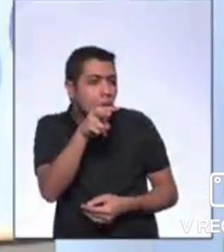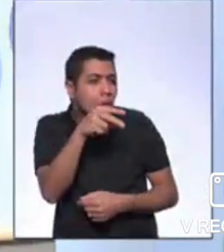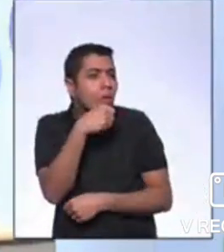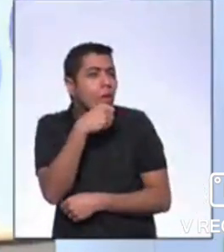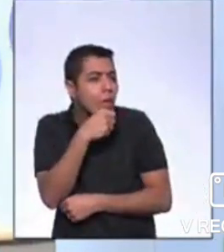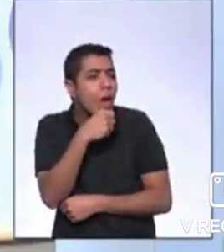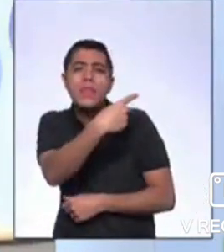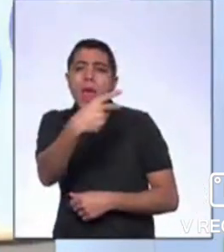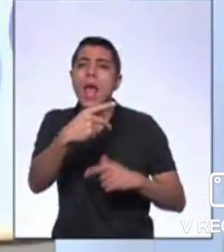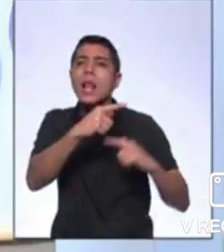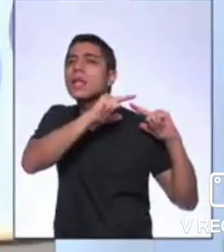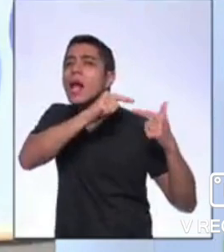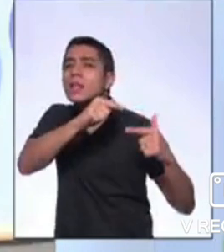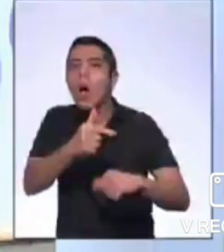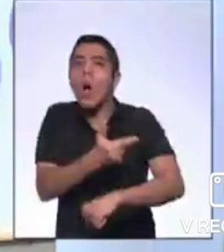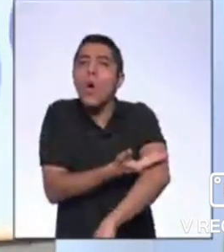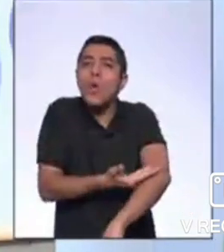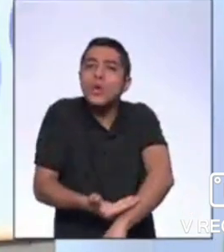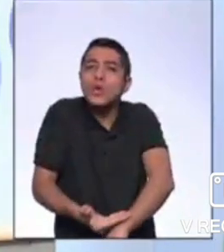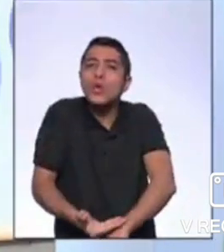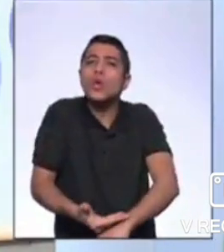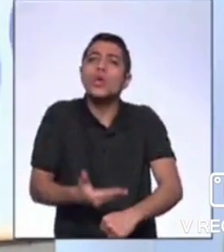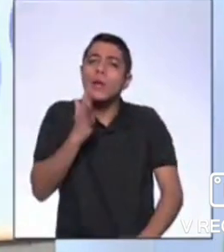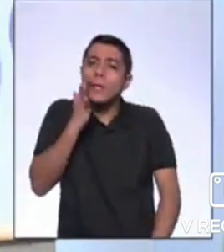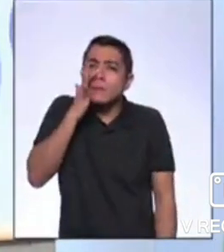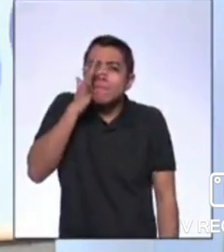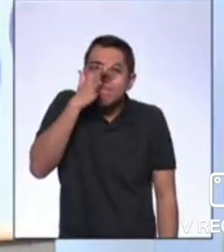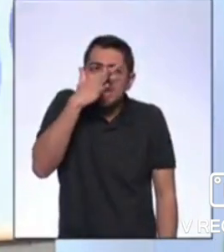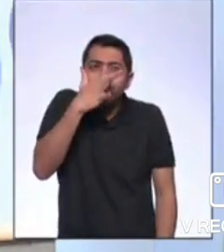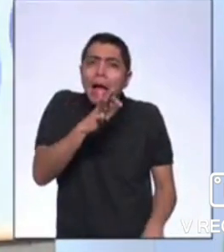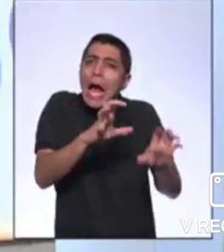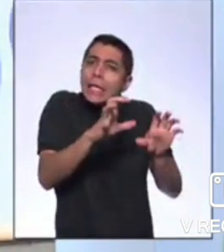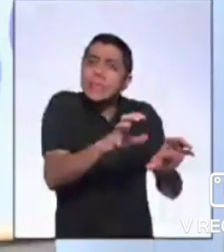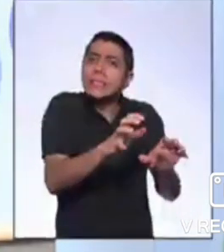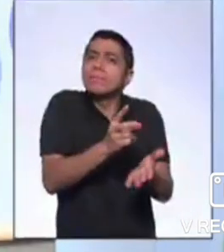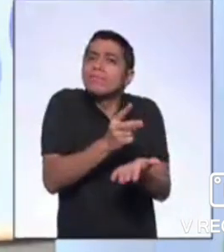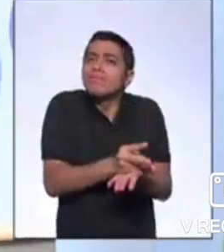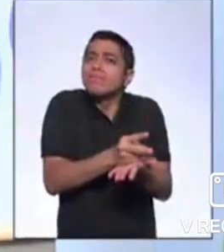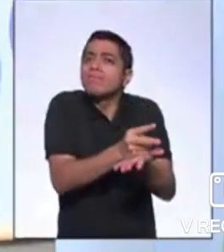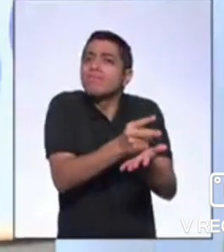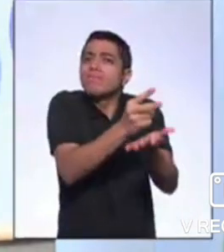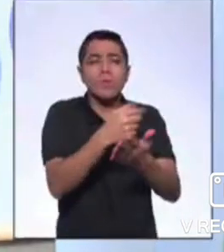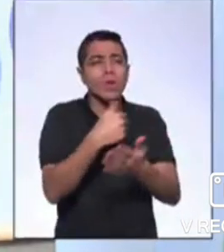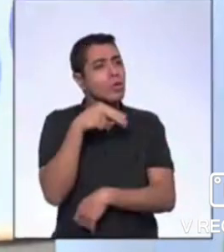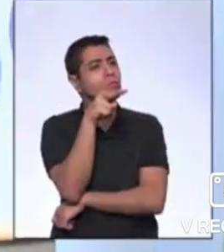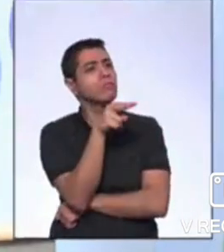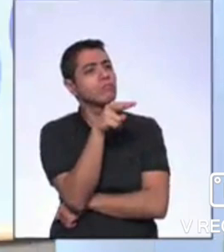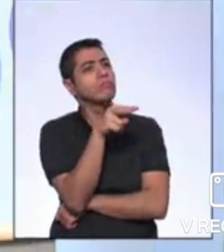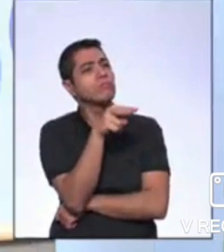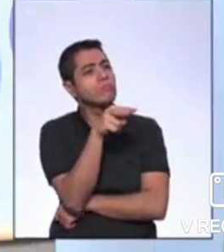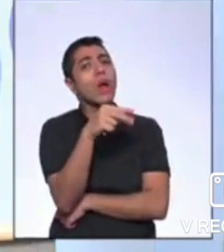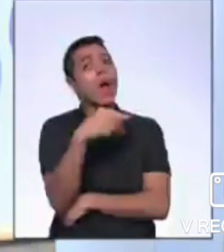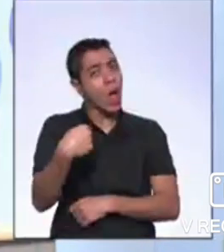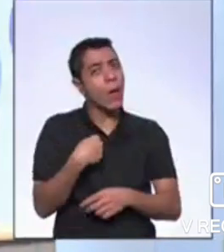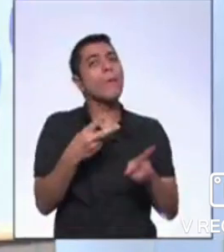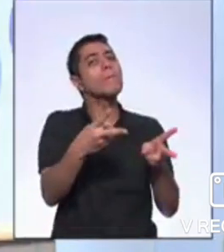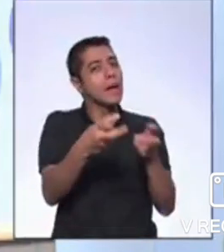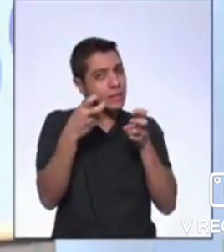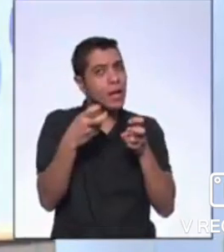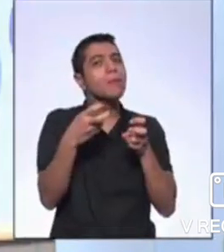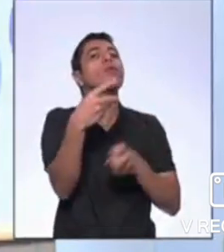nos costumes, nas práticas litúrgicas deles. Então, aonde eles estão, eles mantêm